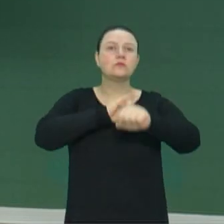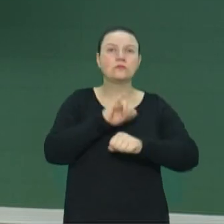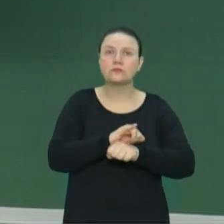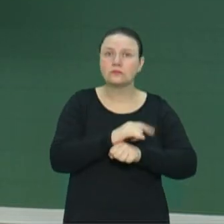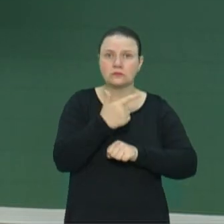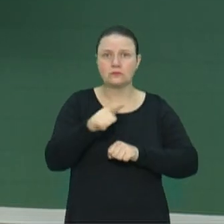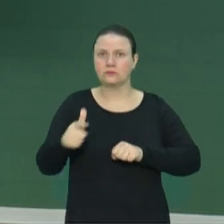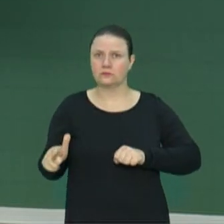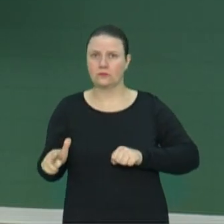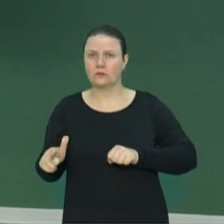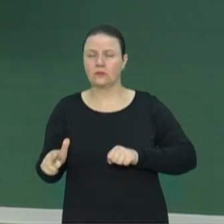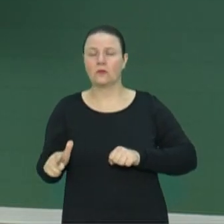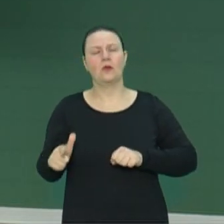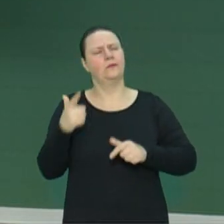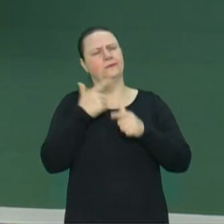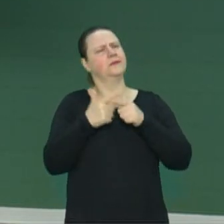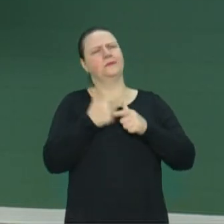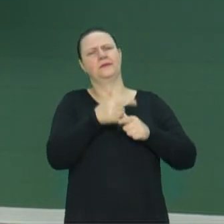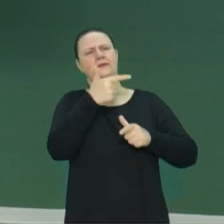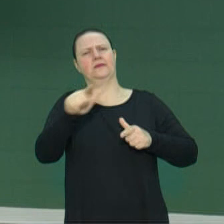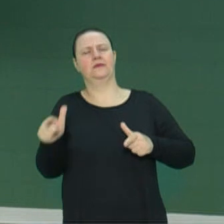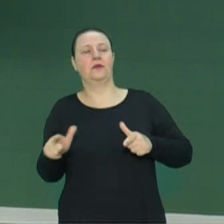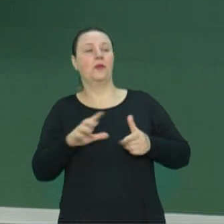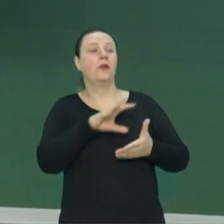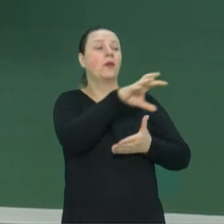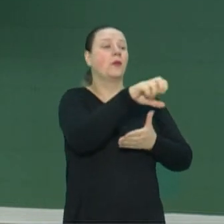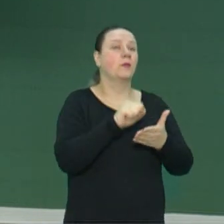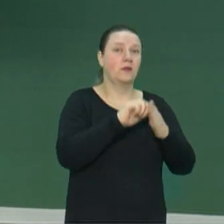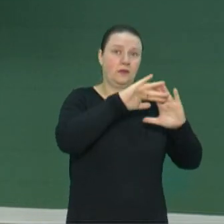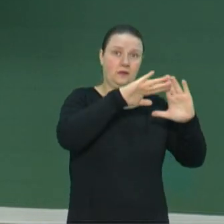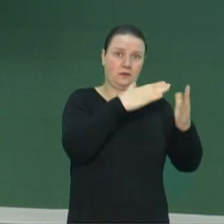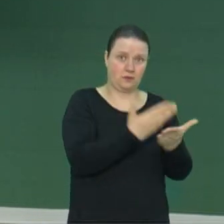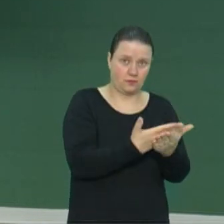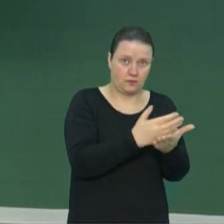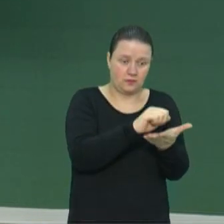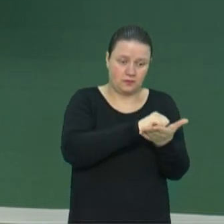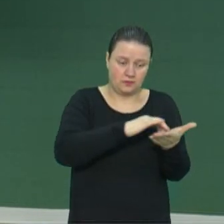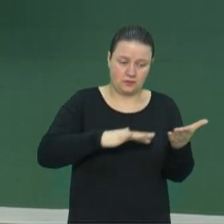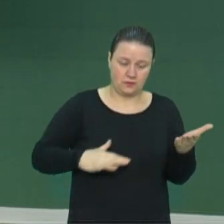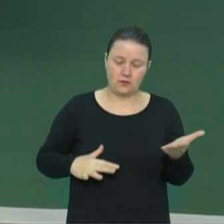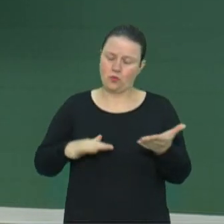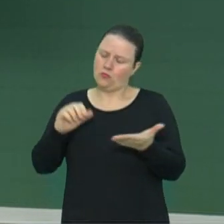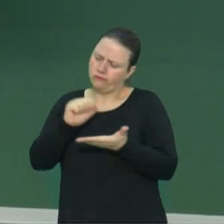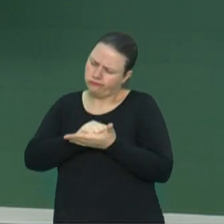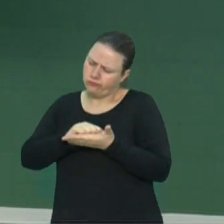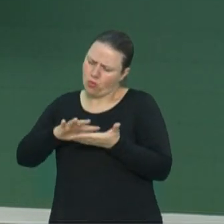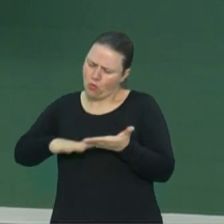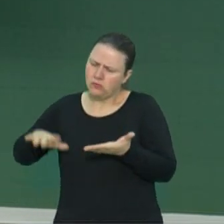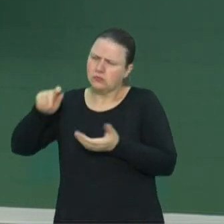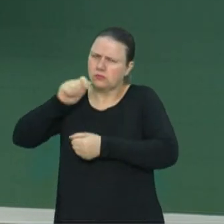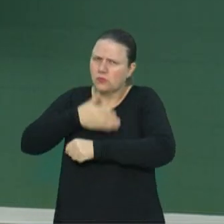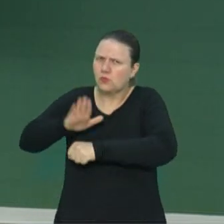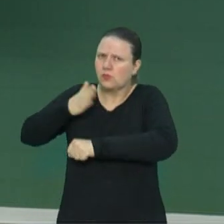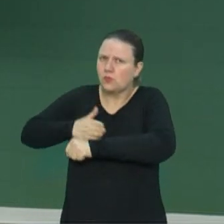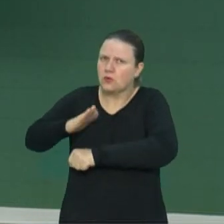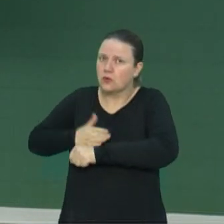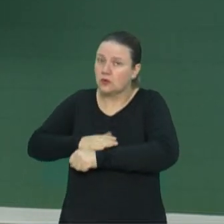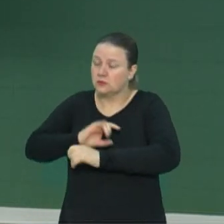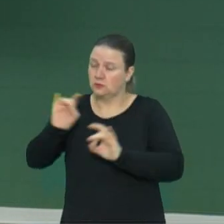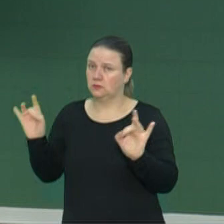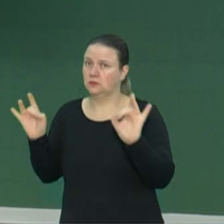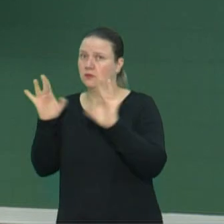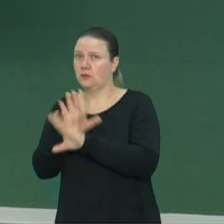tem problema. Pegue as atividades lá no seu colégio, bem bonitinho, faça com o maior capricho e no